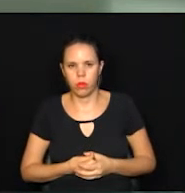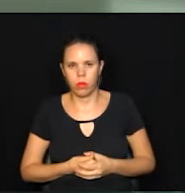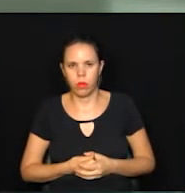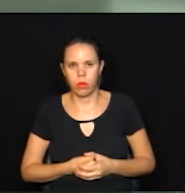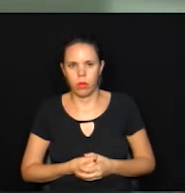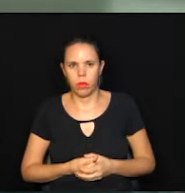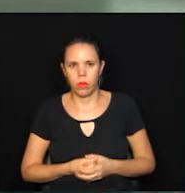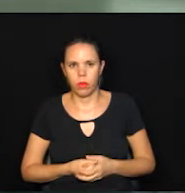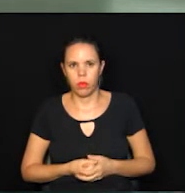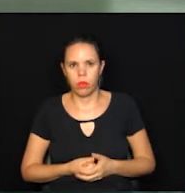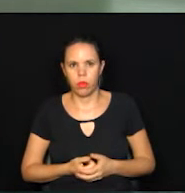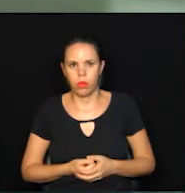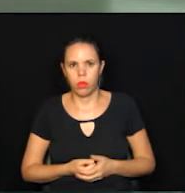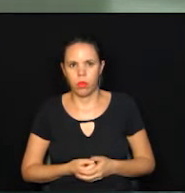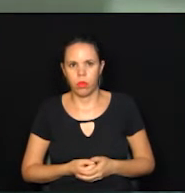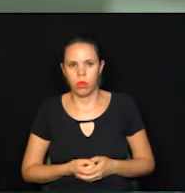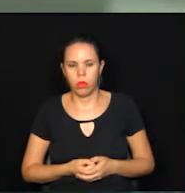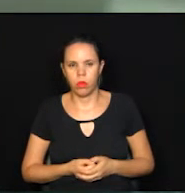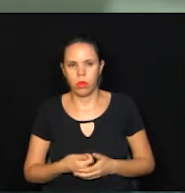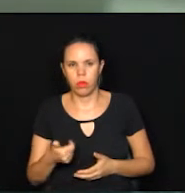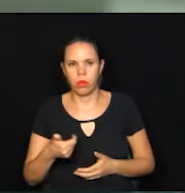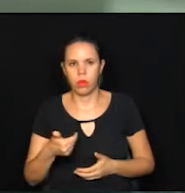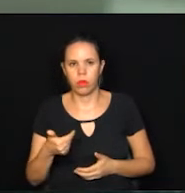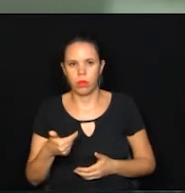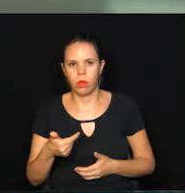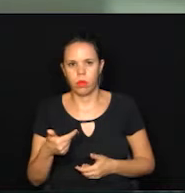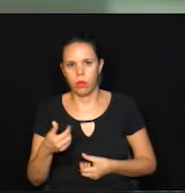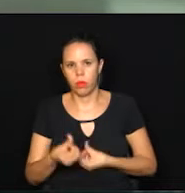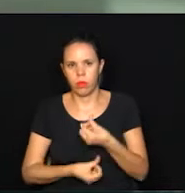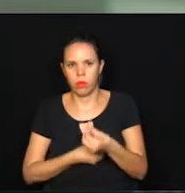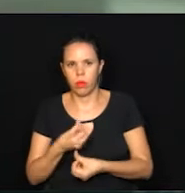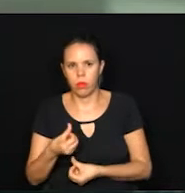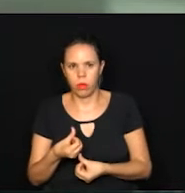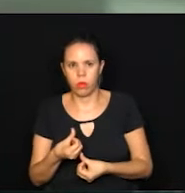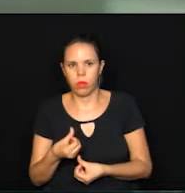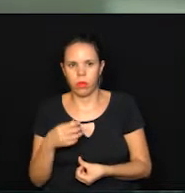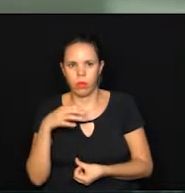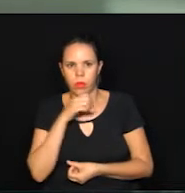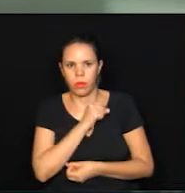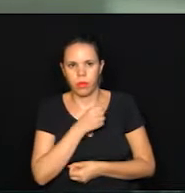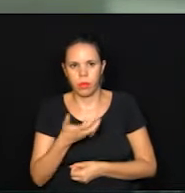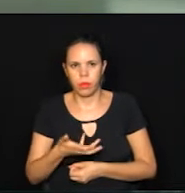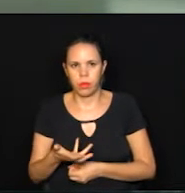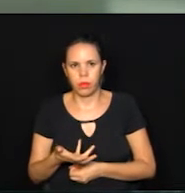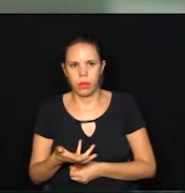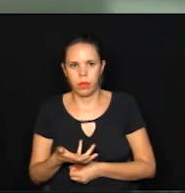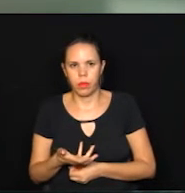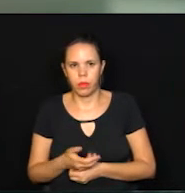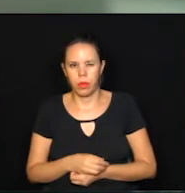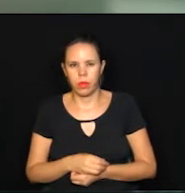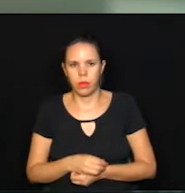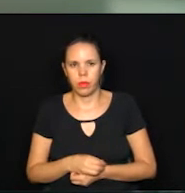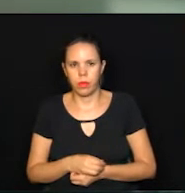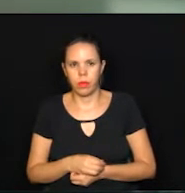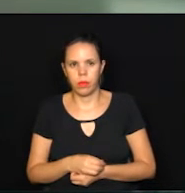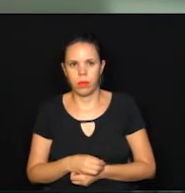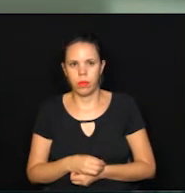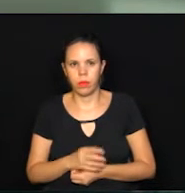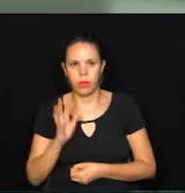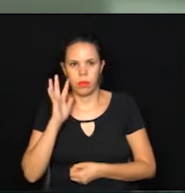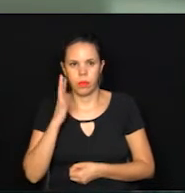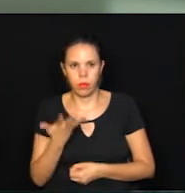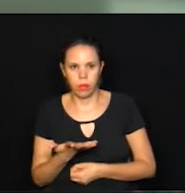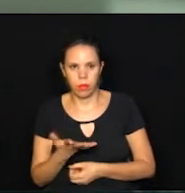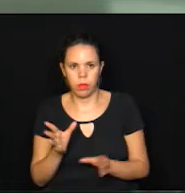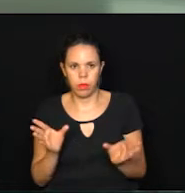Então, acredito que no segundo semestre as coisas devam caminhar mais rápido. Mas uma solução